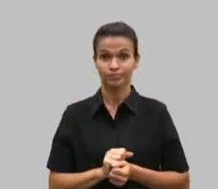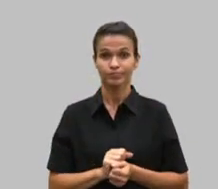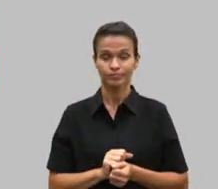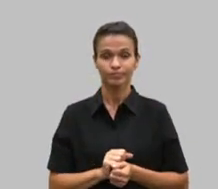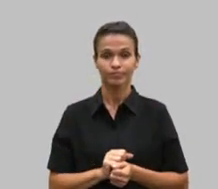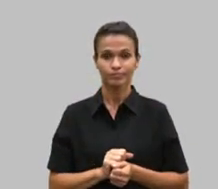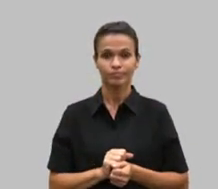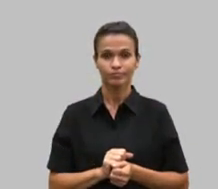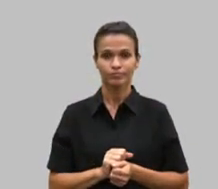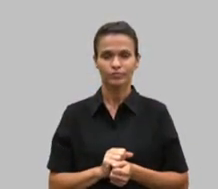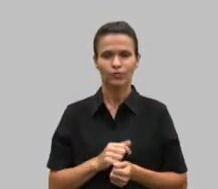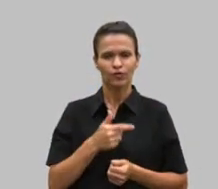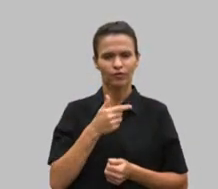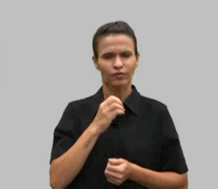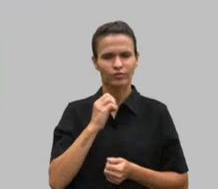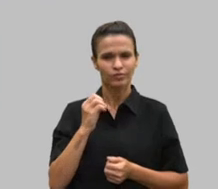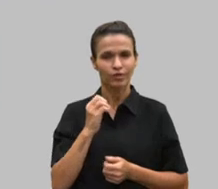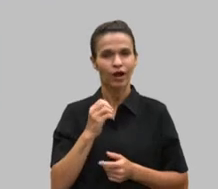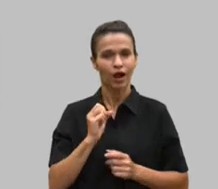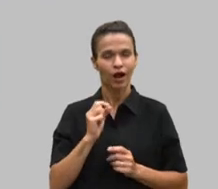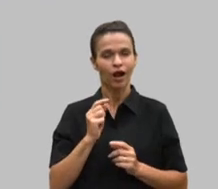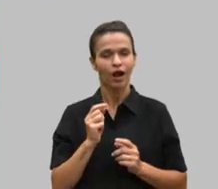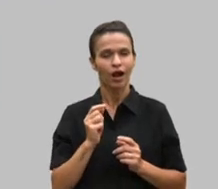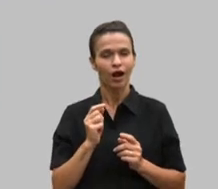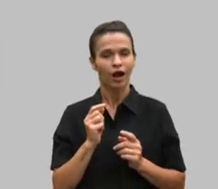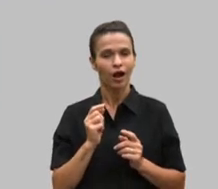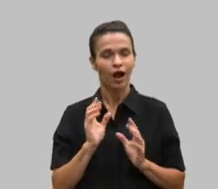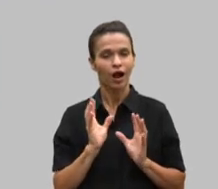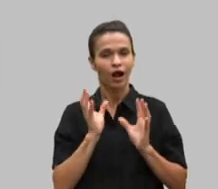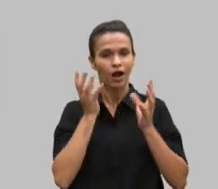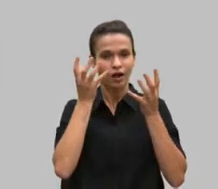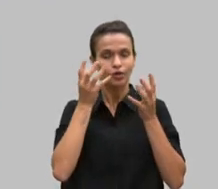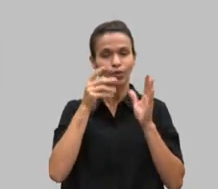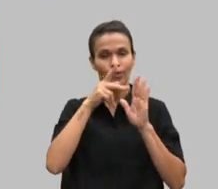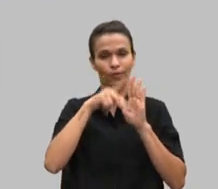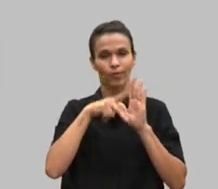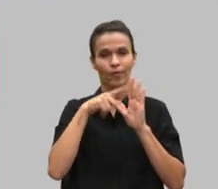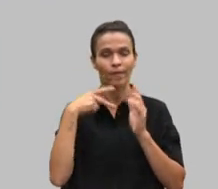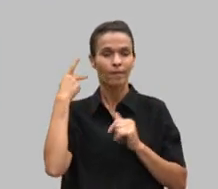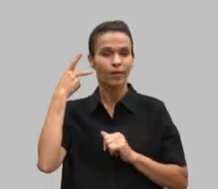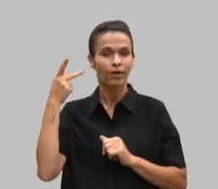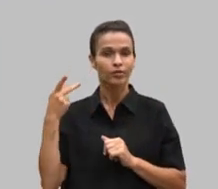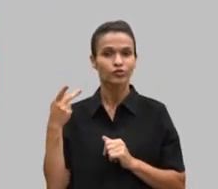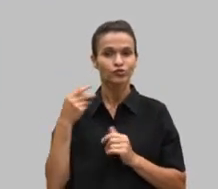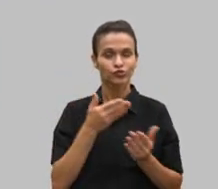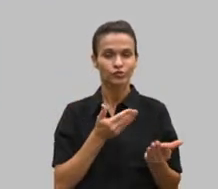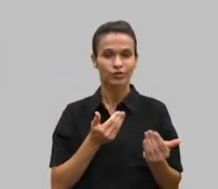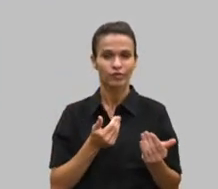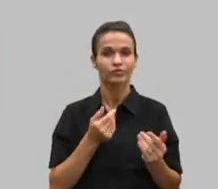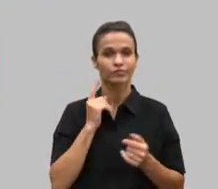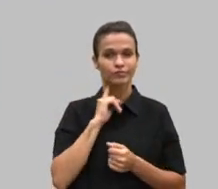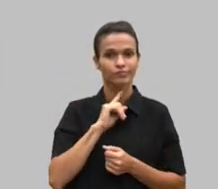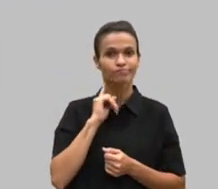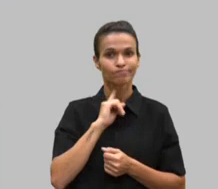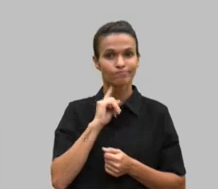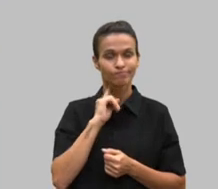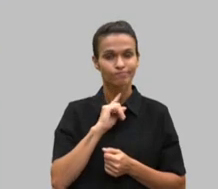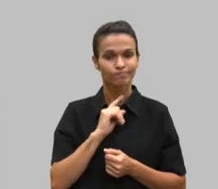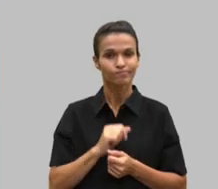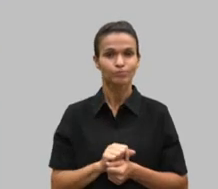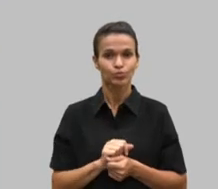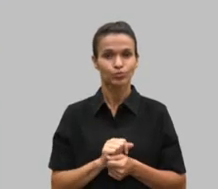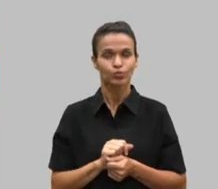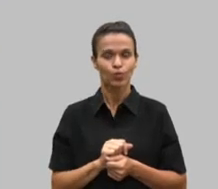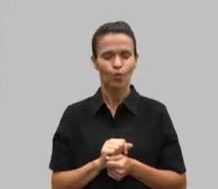aniversário este projeto inspirador o programa Parlamento jovem de Minas Gerais abrigada por esta igreja